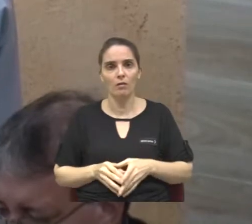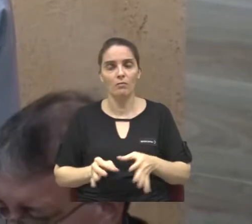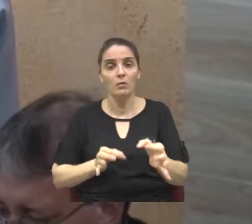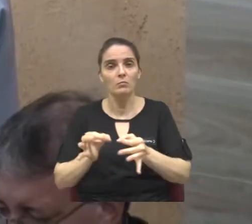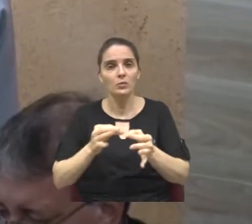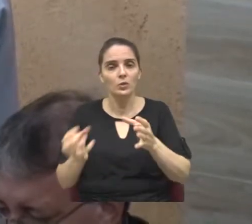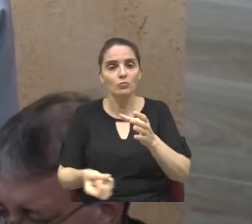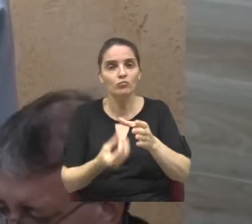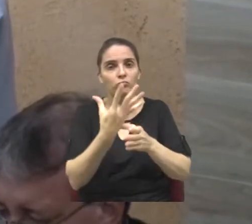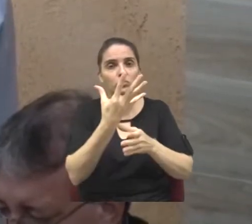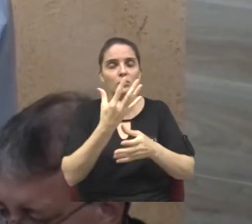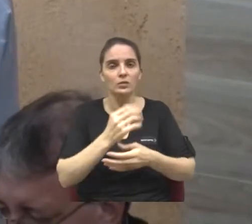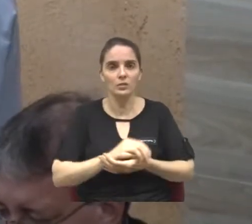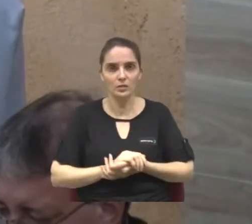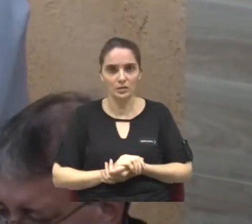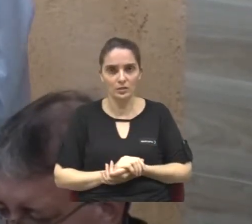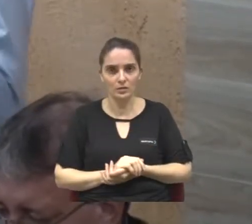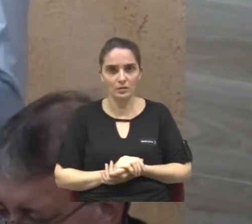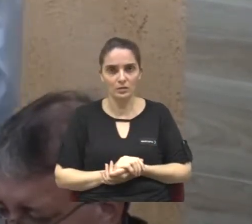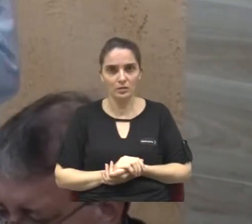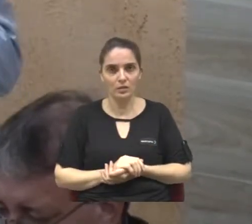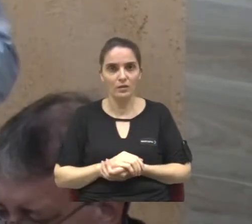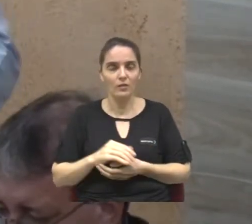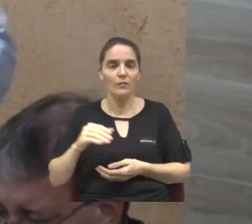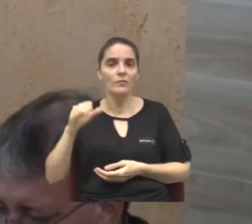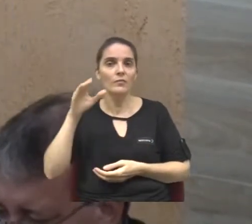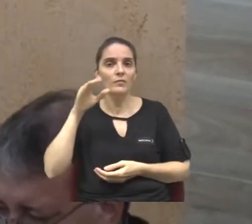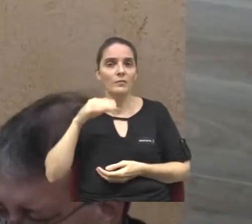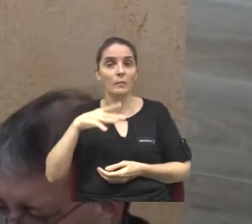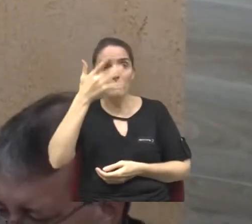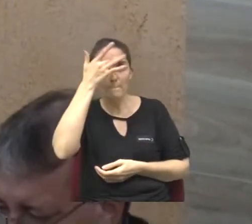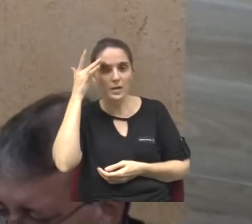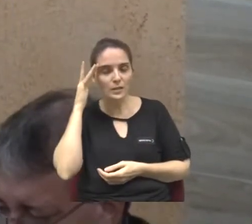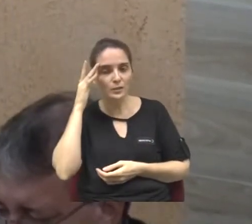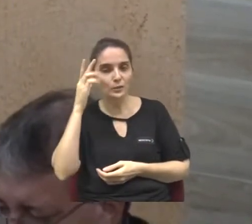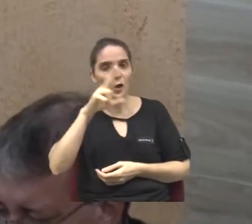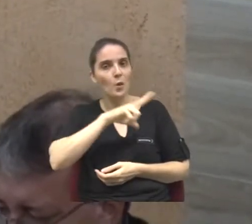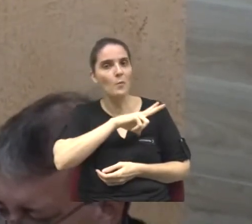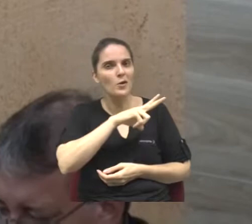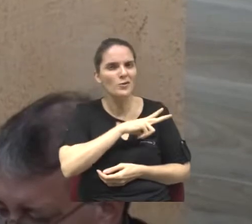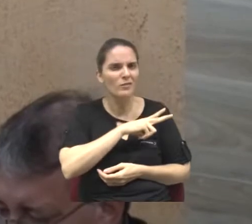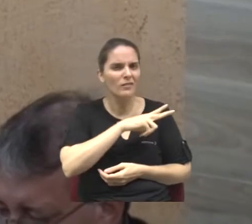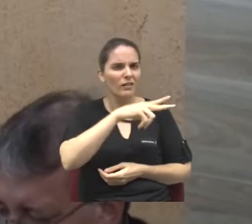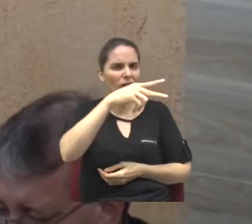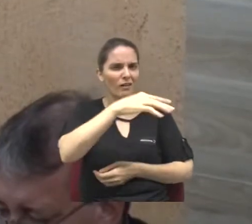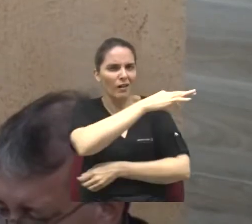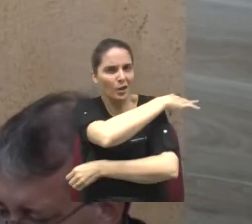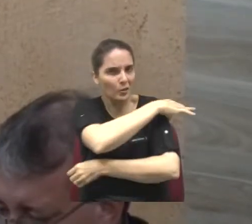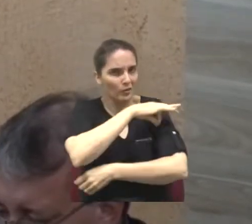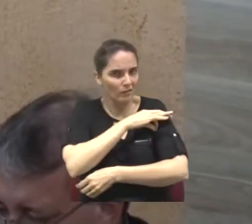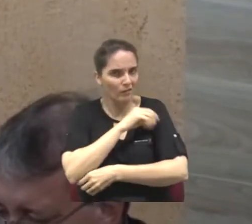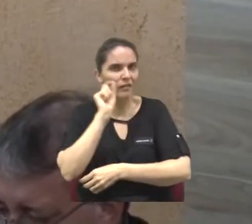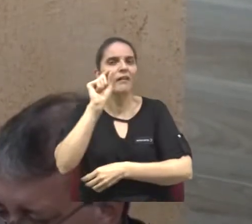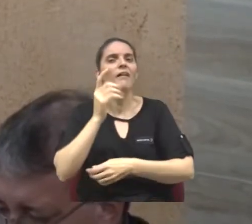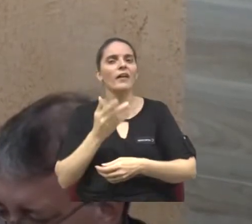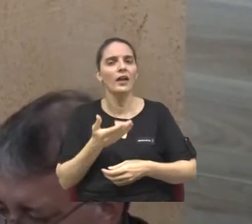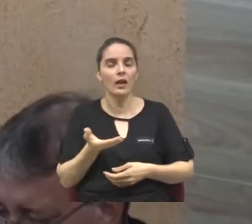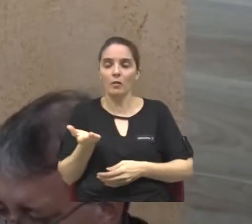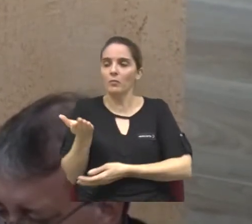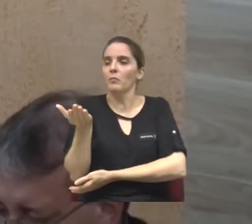cria um assessor particular do prefeito. O que ele quer, senhores vereadores? Mordomo?